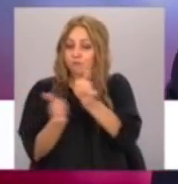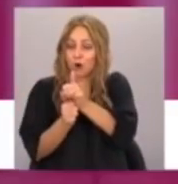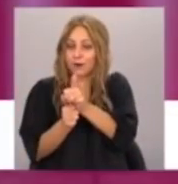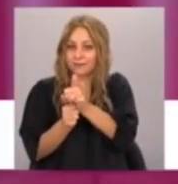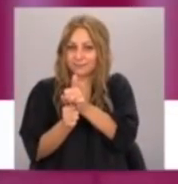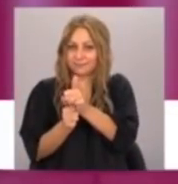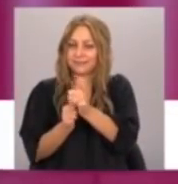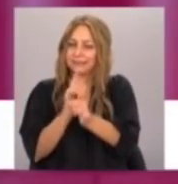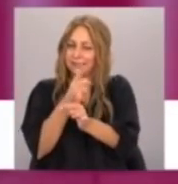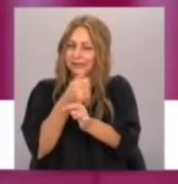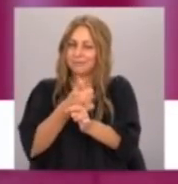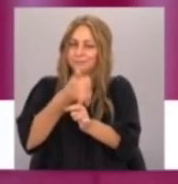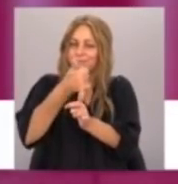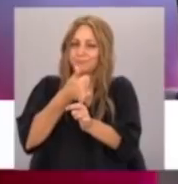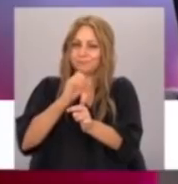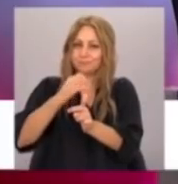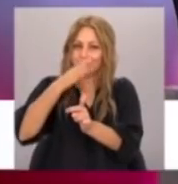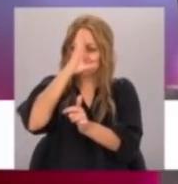para nós